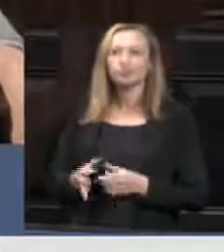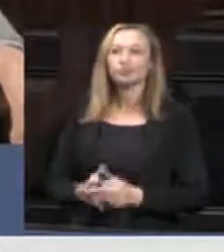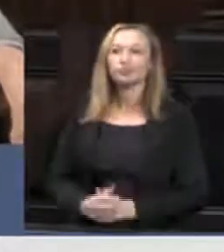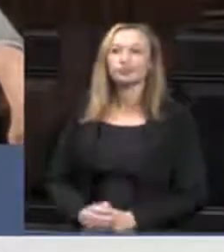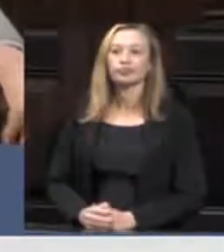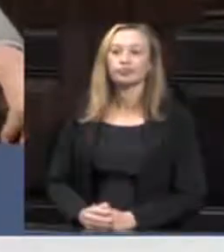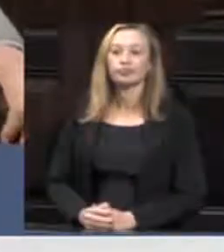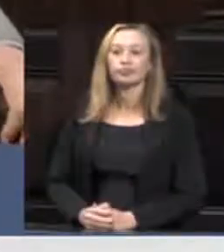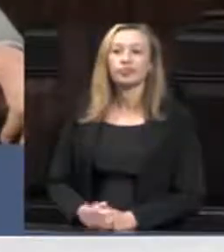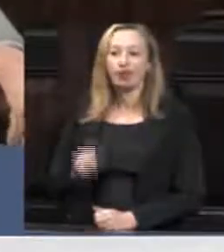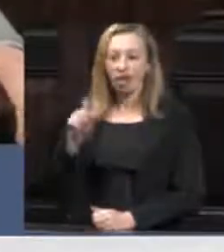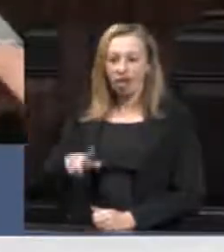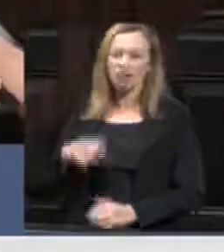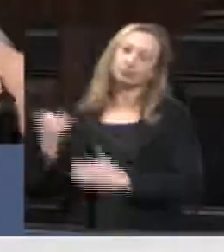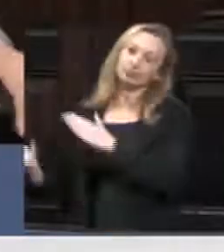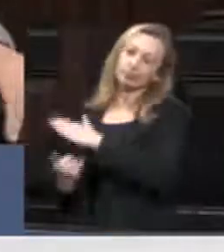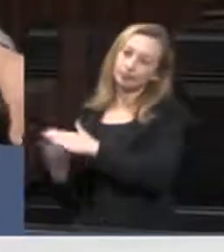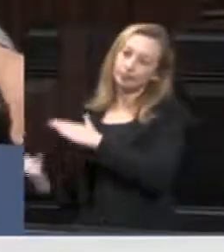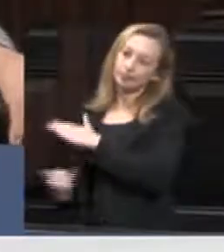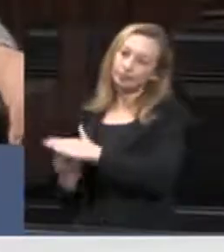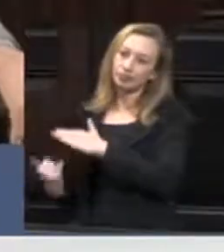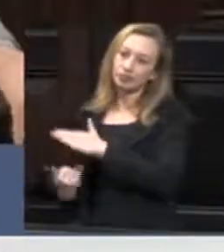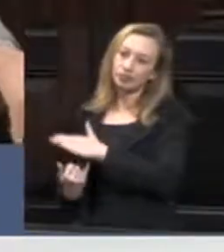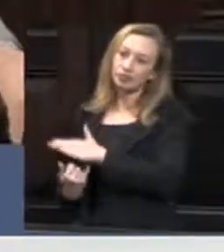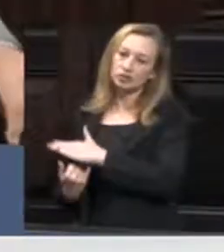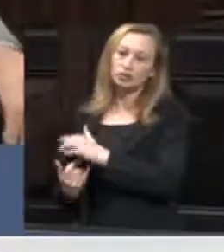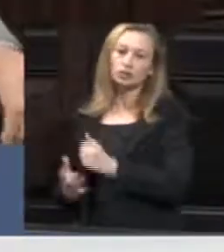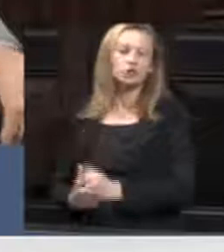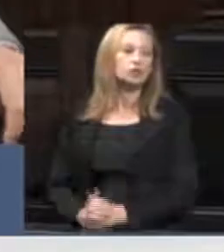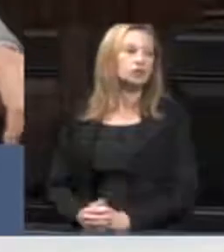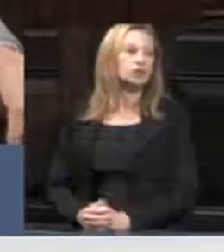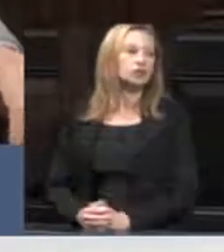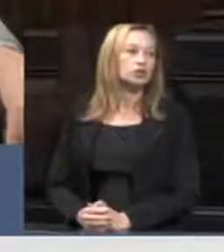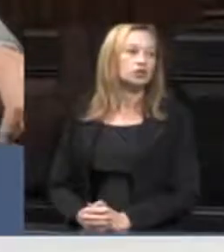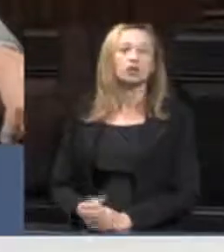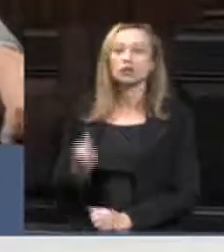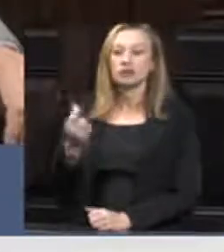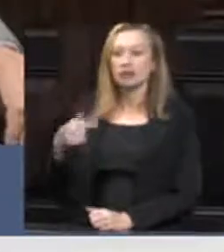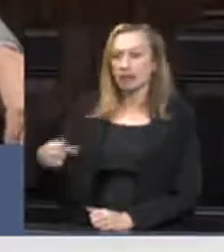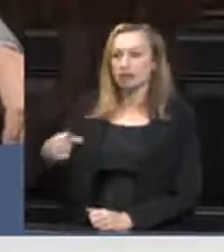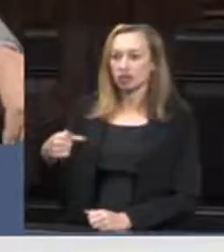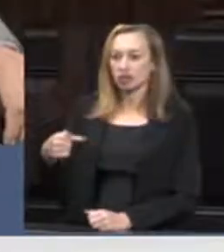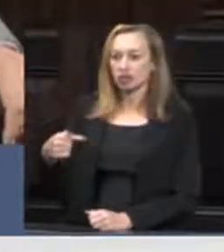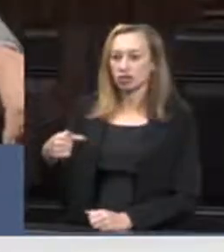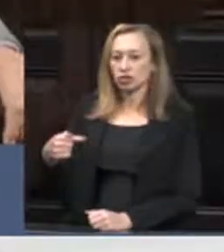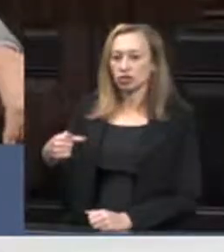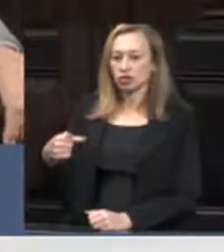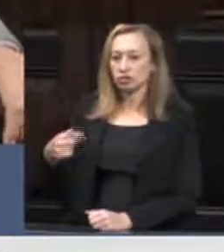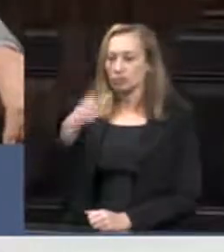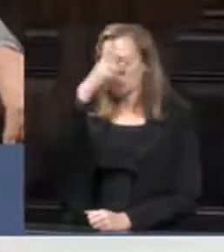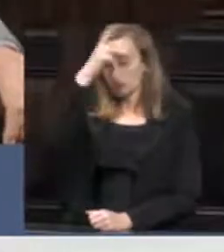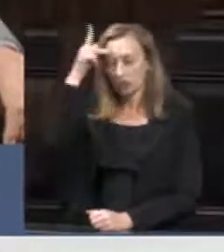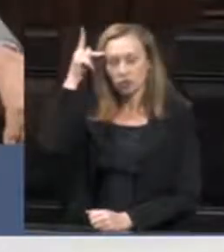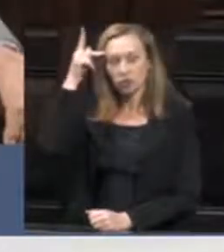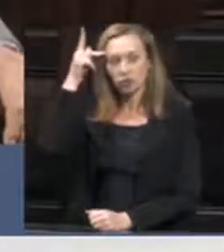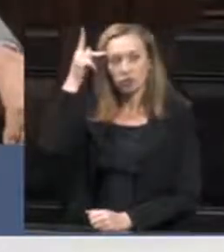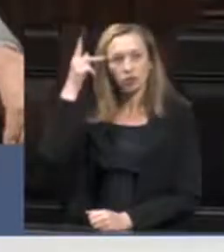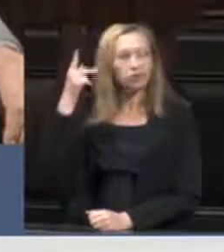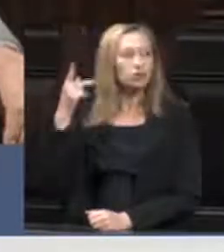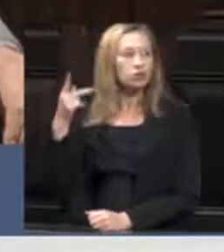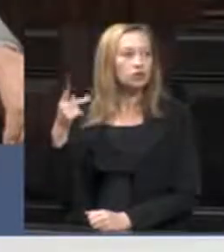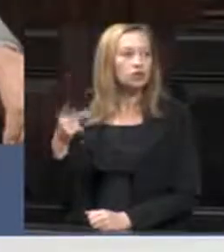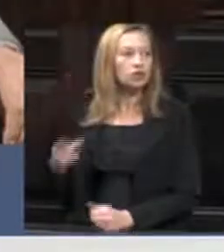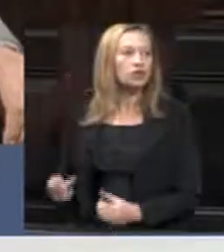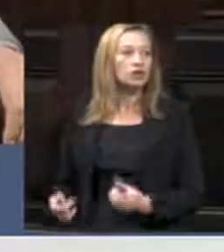uma instituição composta de 7 membros e 7